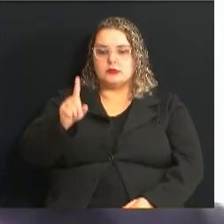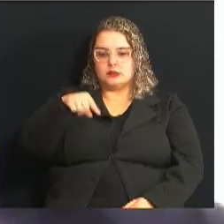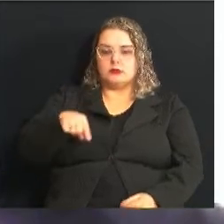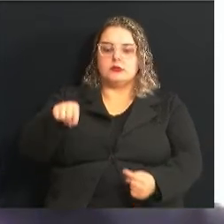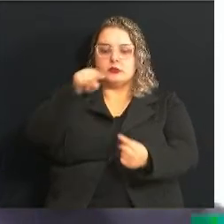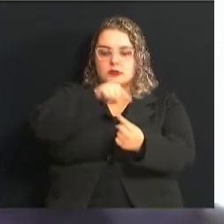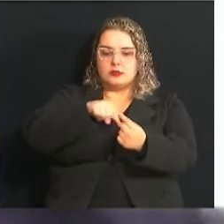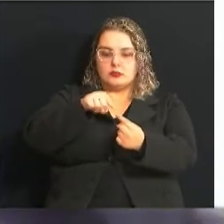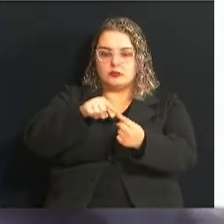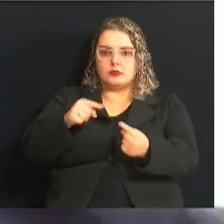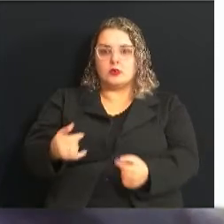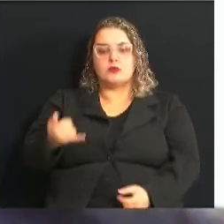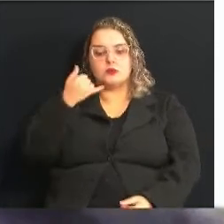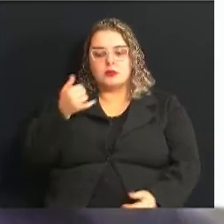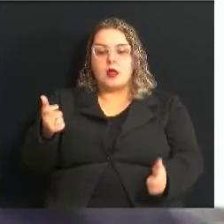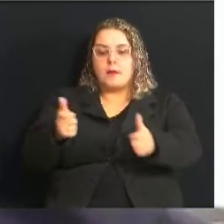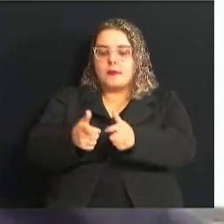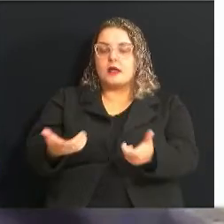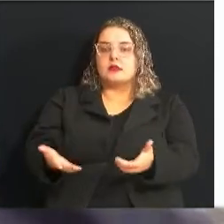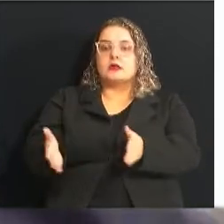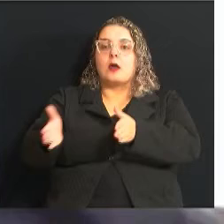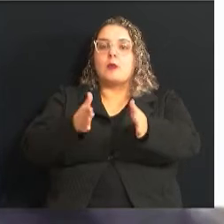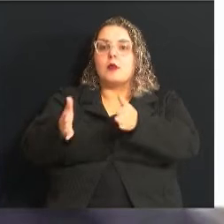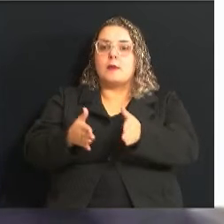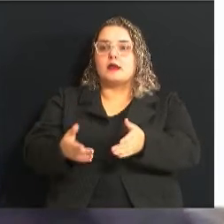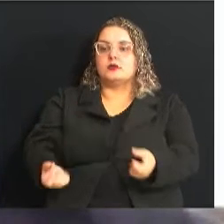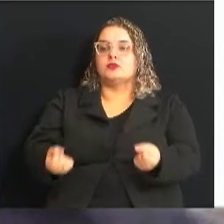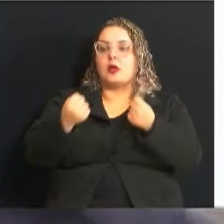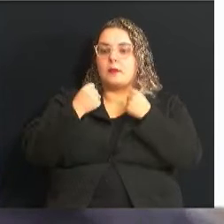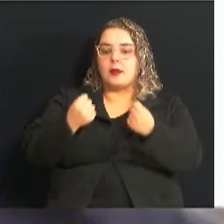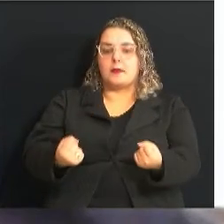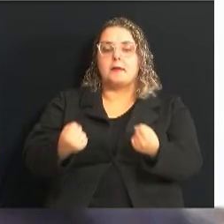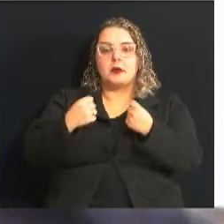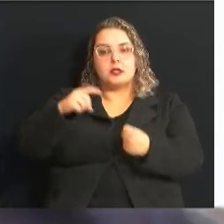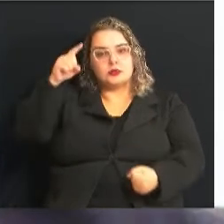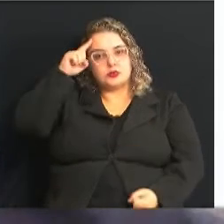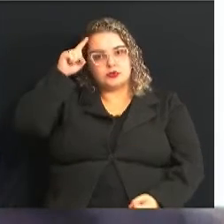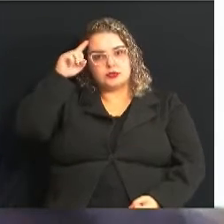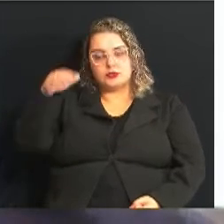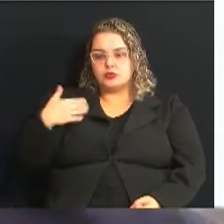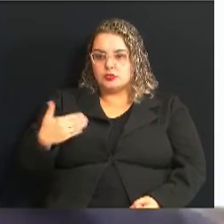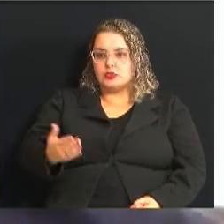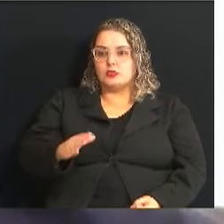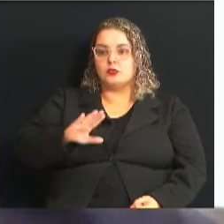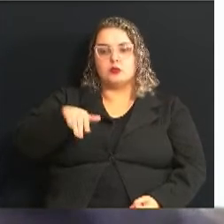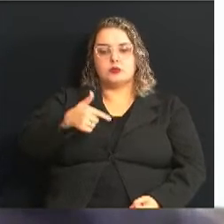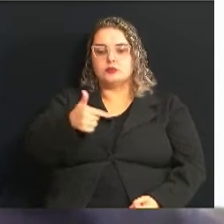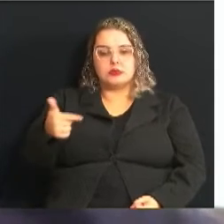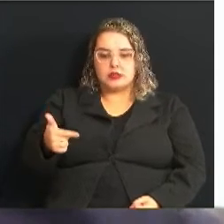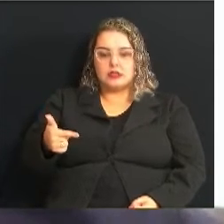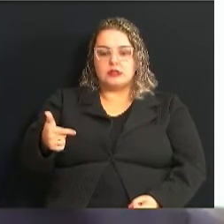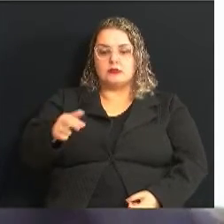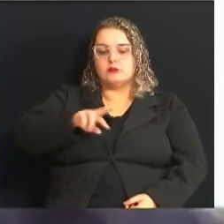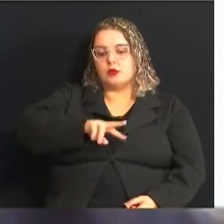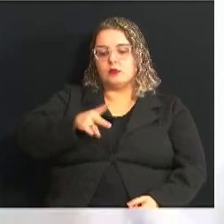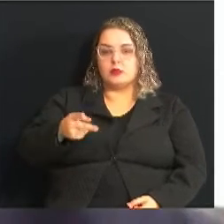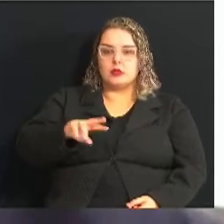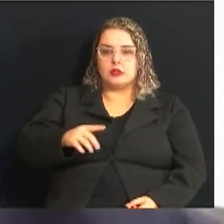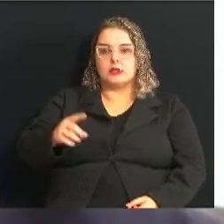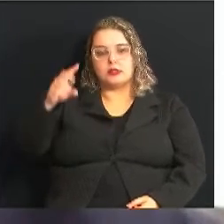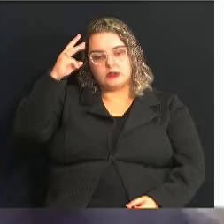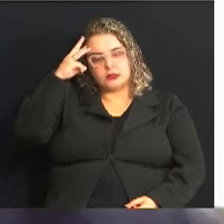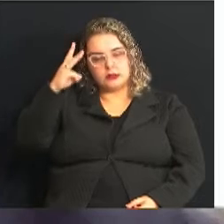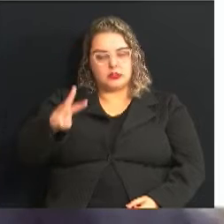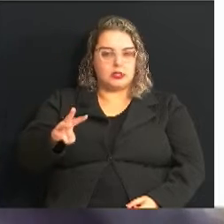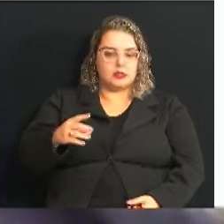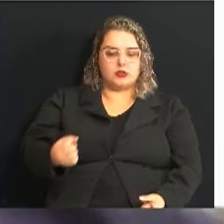o celular, ter um momento de atividade física diário, quando não diário, intercala. Então, 3 dias de atividade física, 2 dias com um